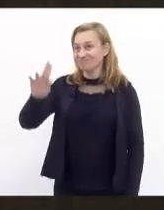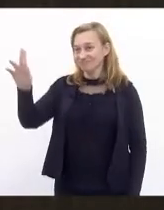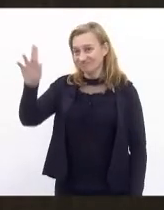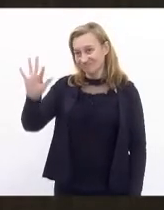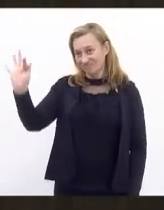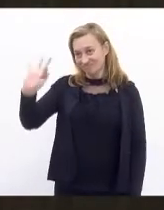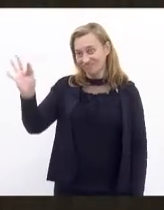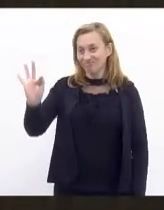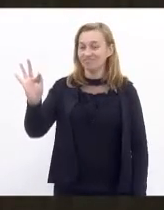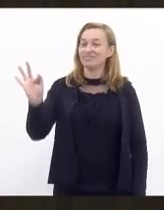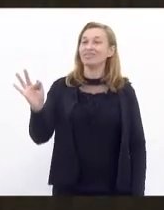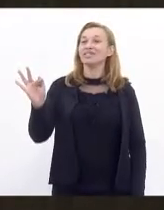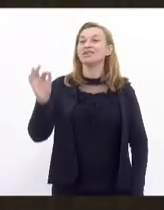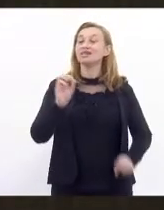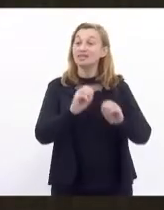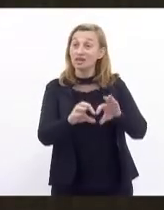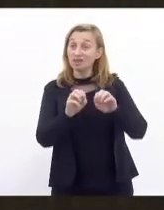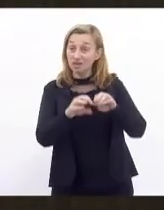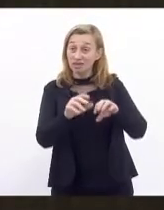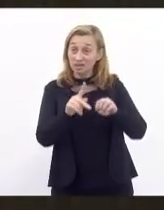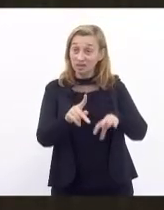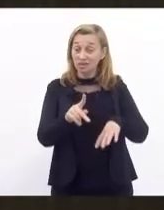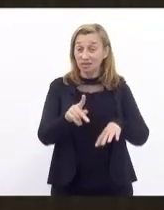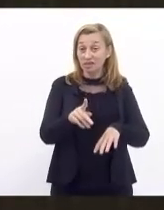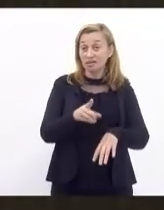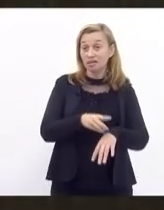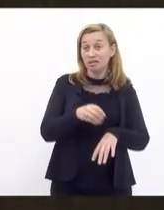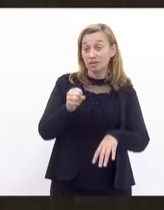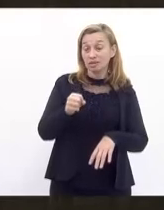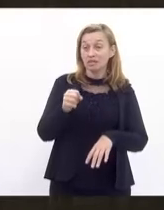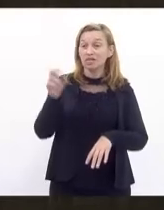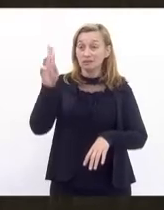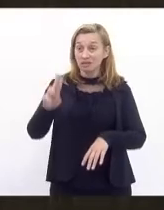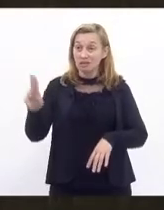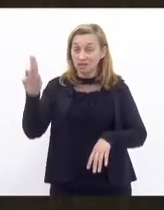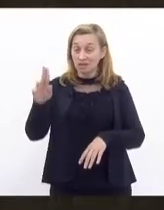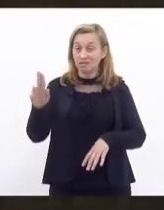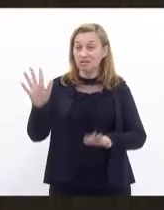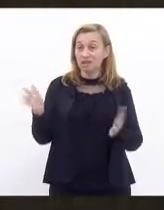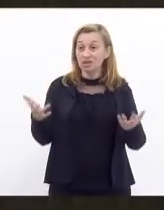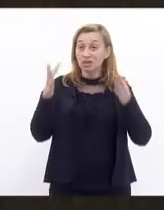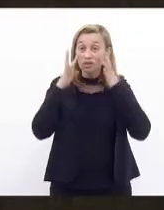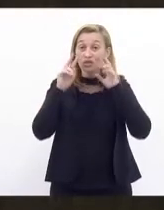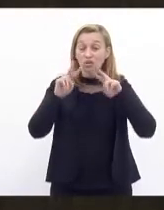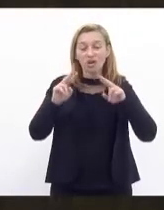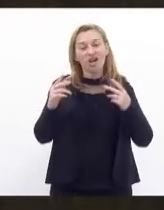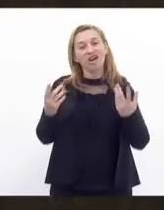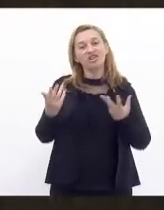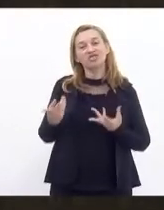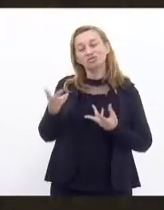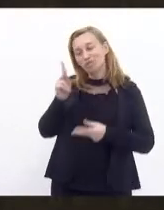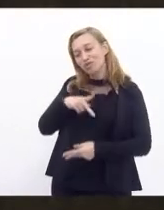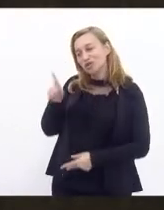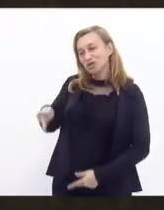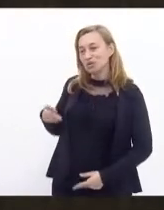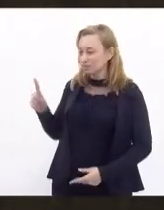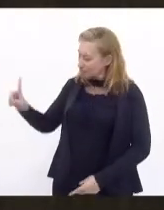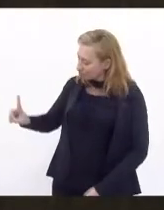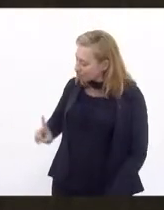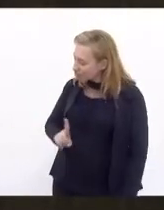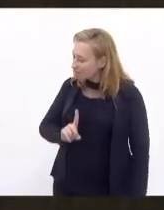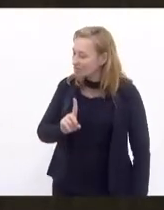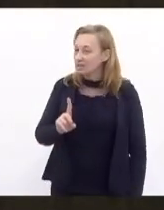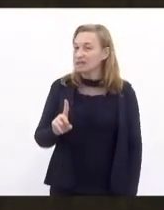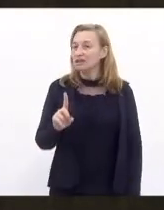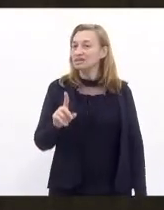do Programa de Pós-Graduação em Educação da Universidade Federal Fluminense, e é também com esse olhar de educador que eu me dirijo a essas